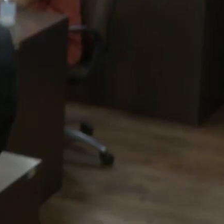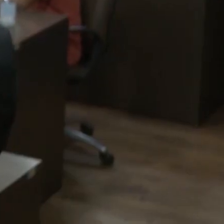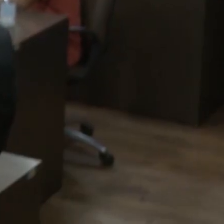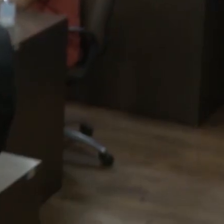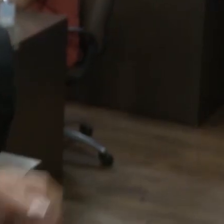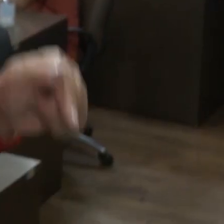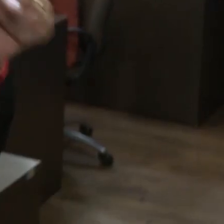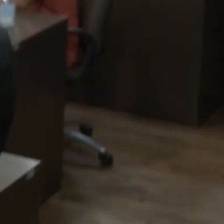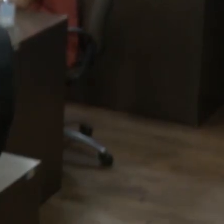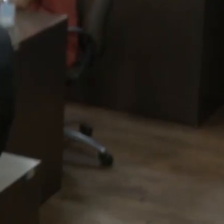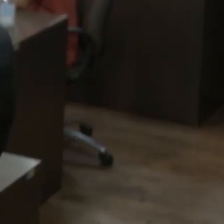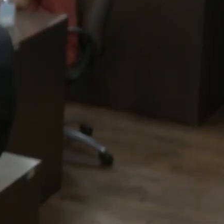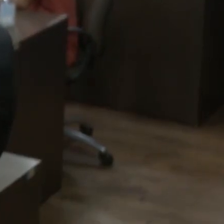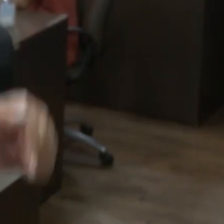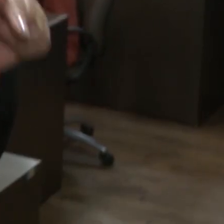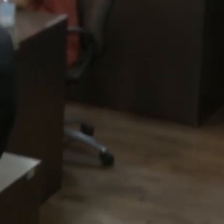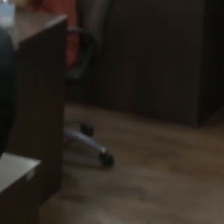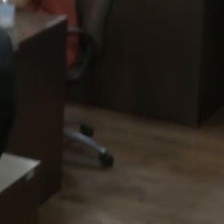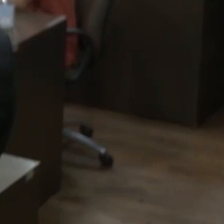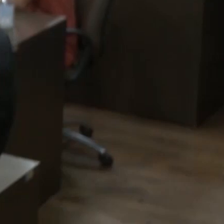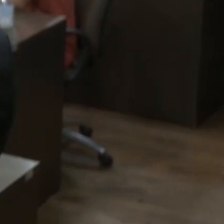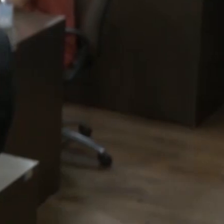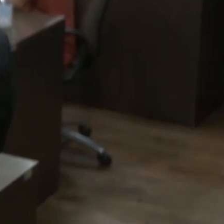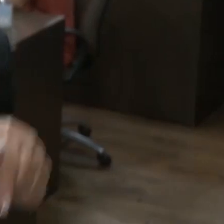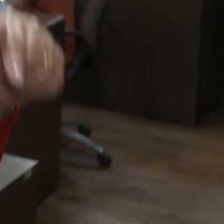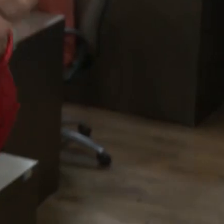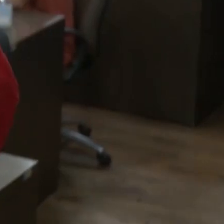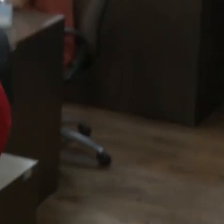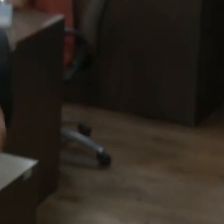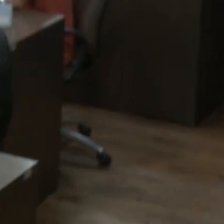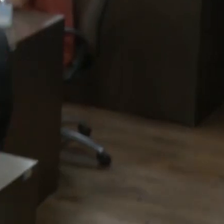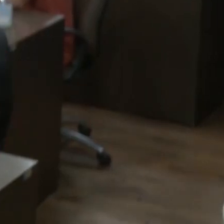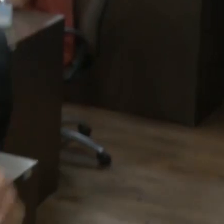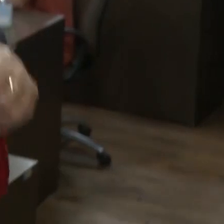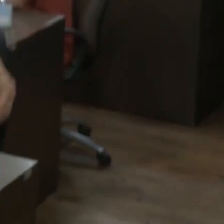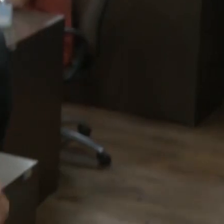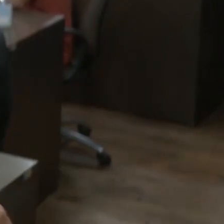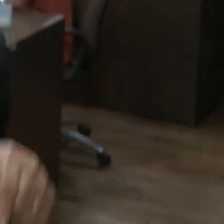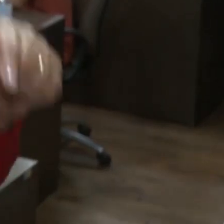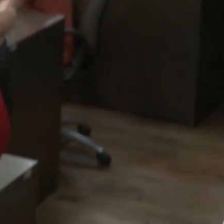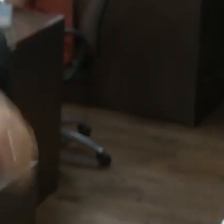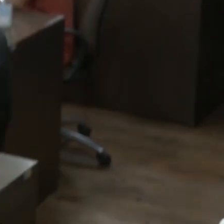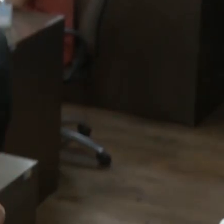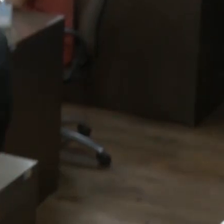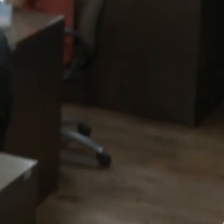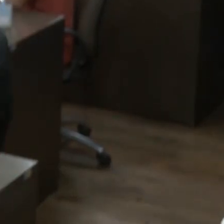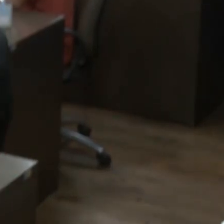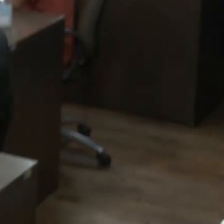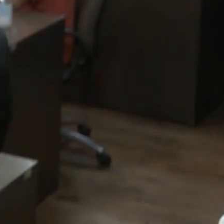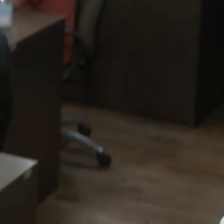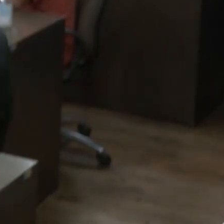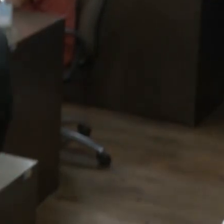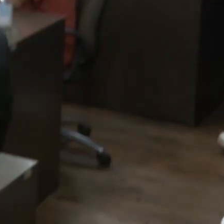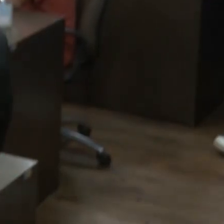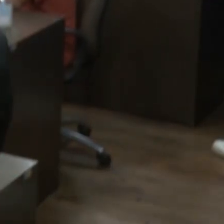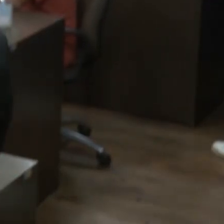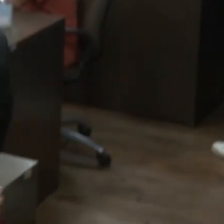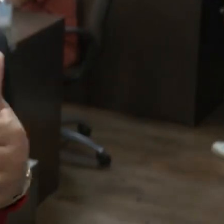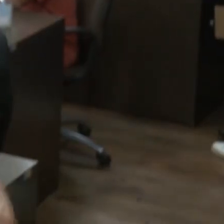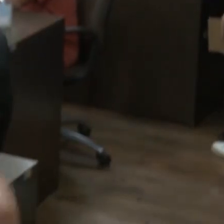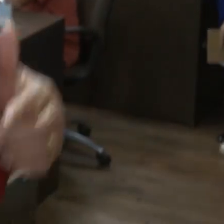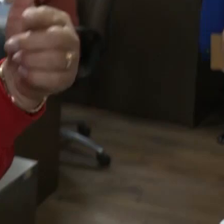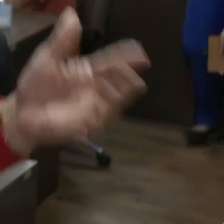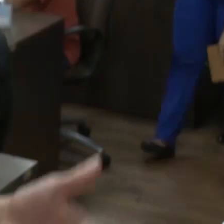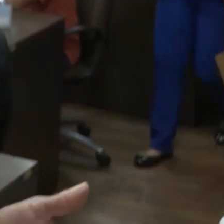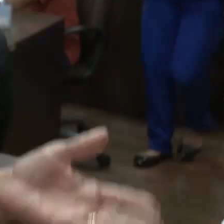Estou aqui por entender que os nossos estudantes precisam ter o passe livre. E nós vamos esperar